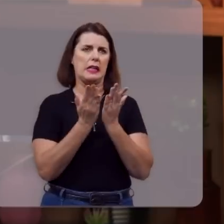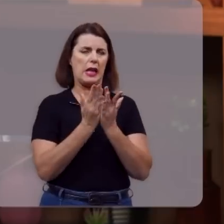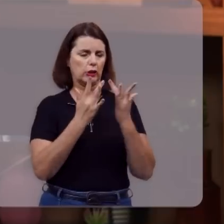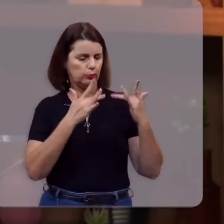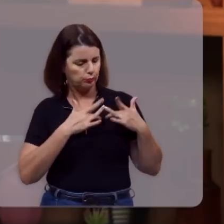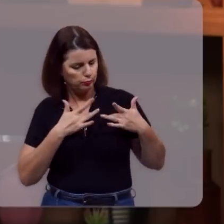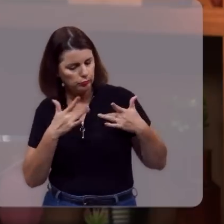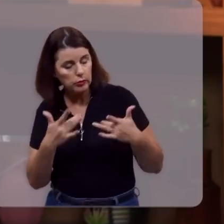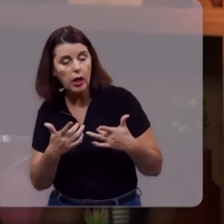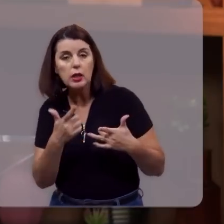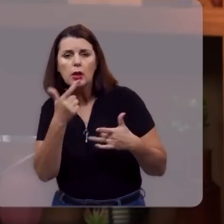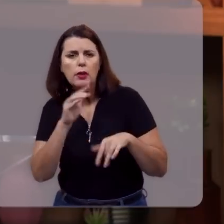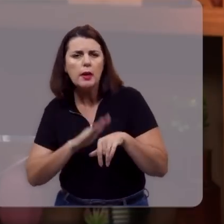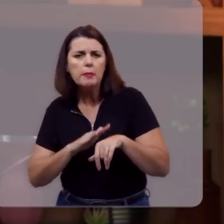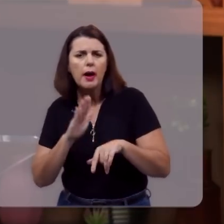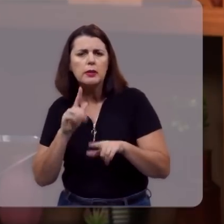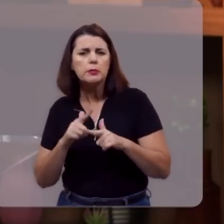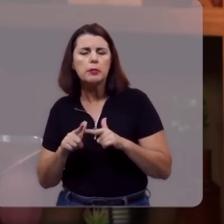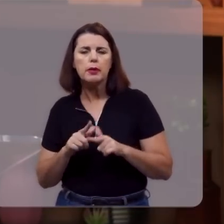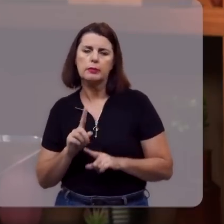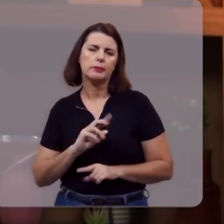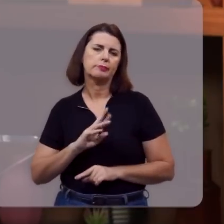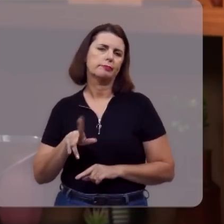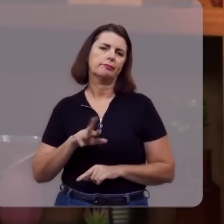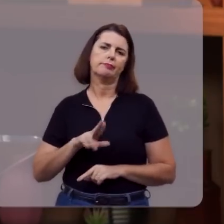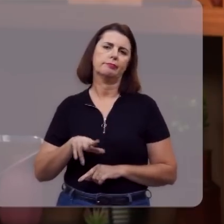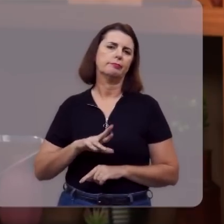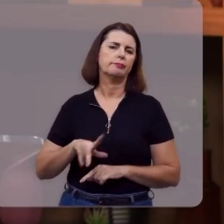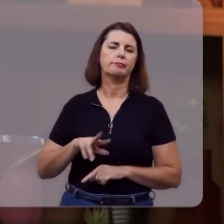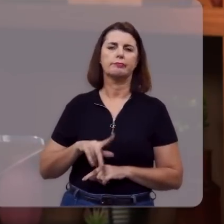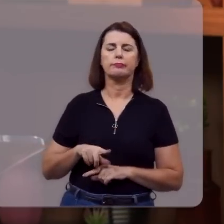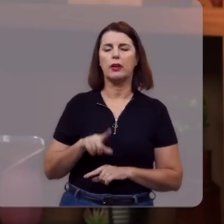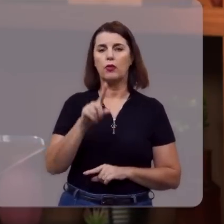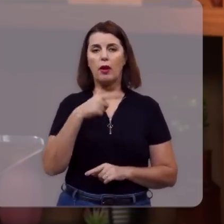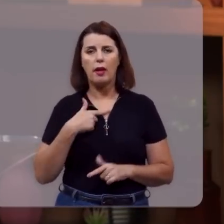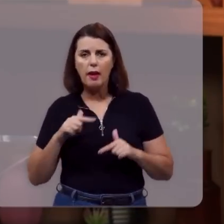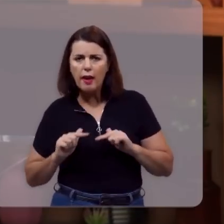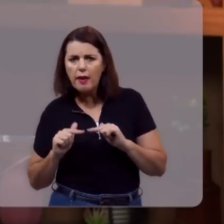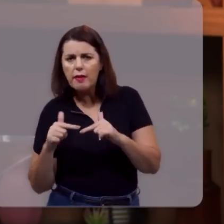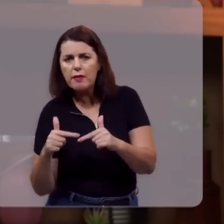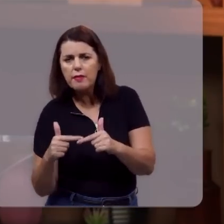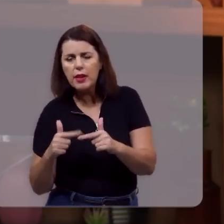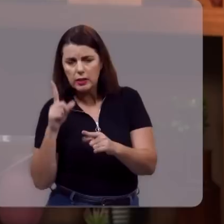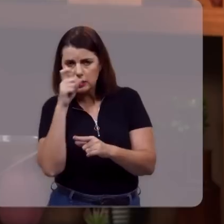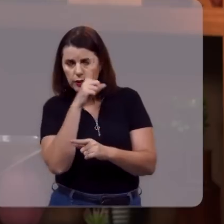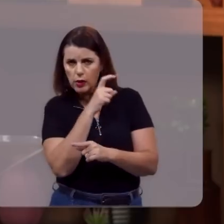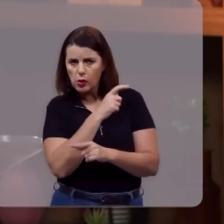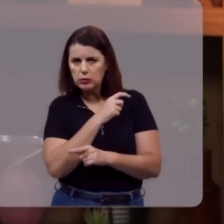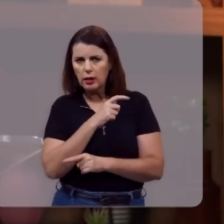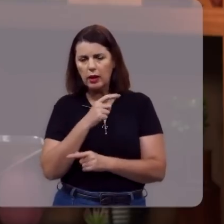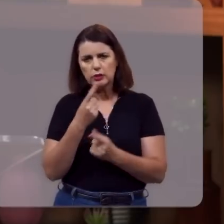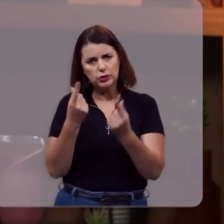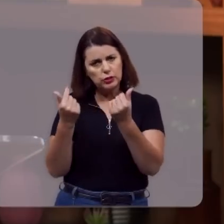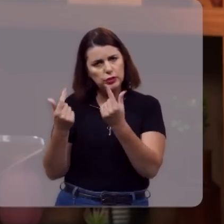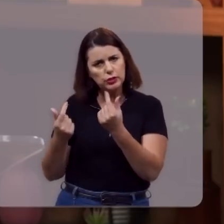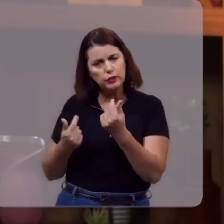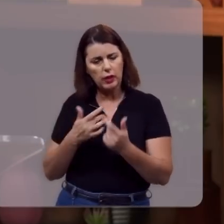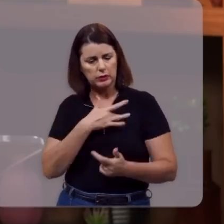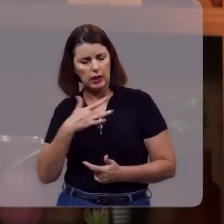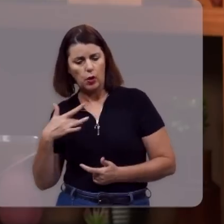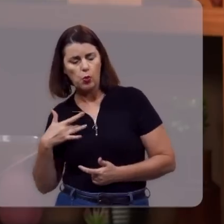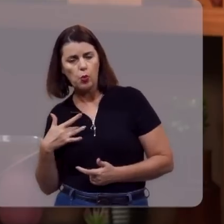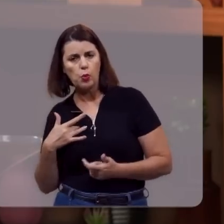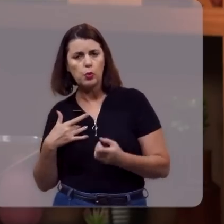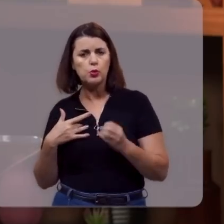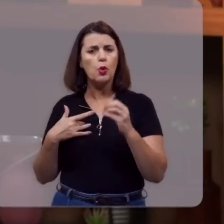piedoso, você não vai ter problemas na vida, que você não vai enfrentar dificuldades financeiras ou de